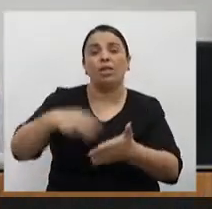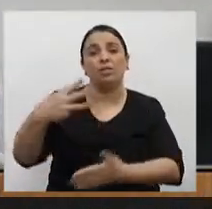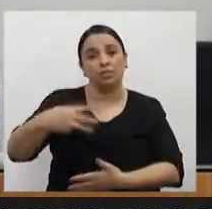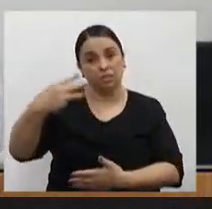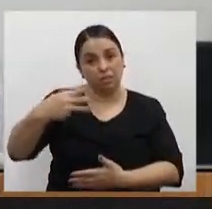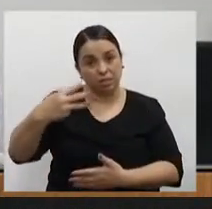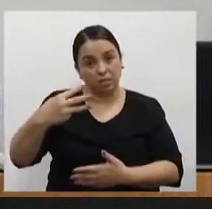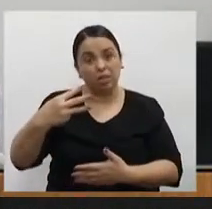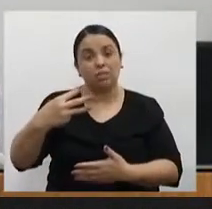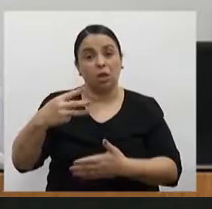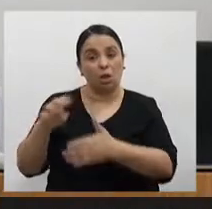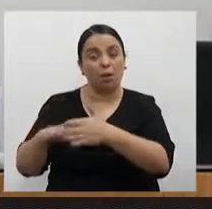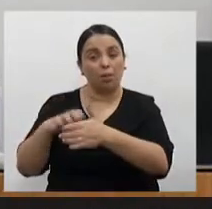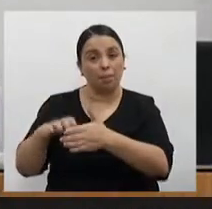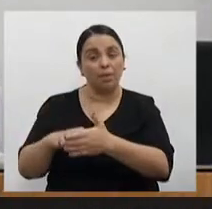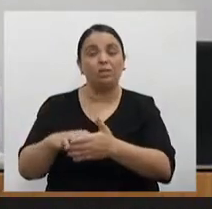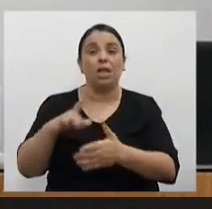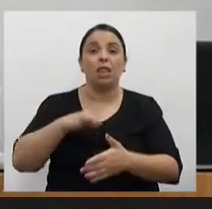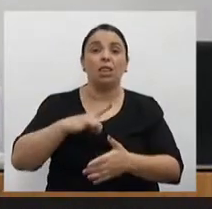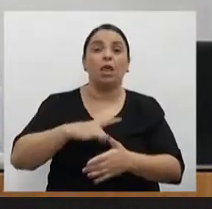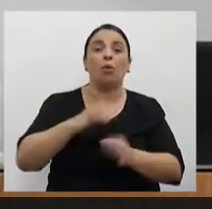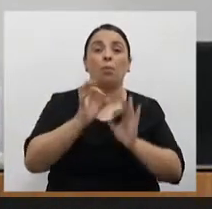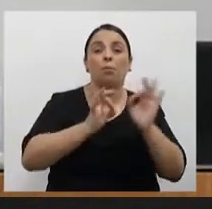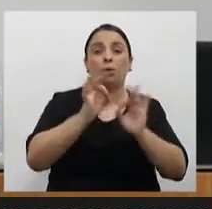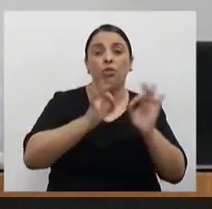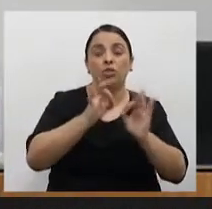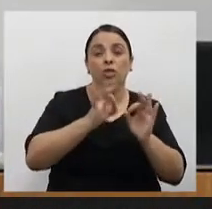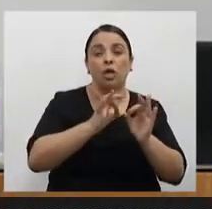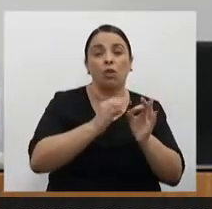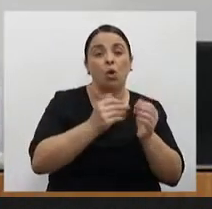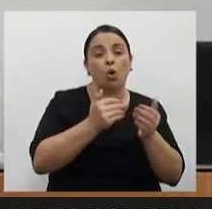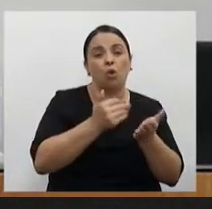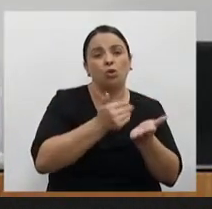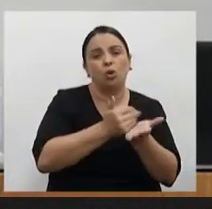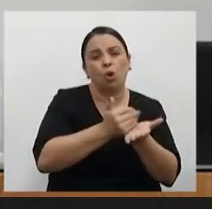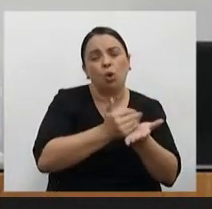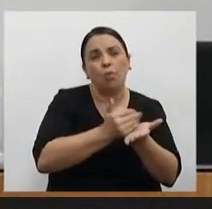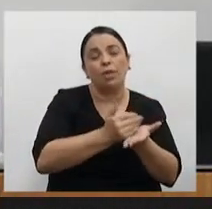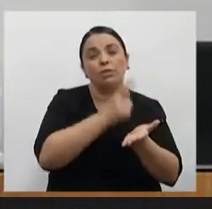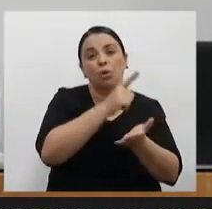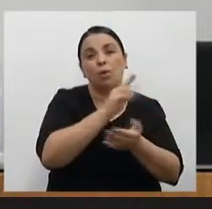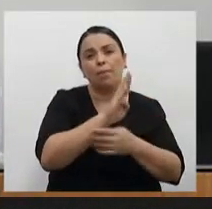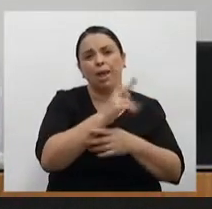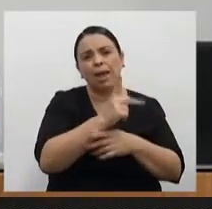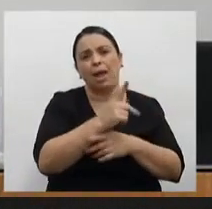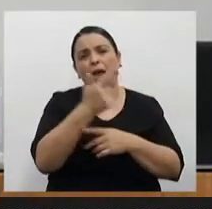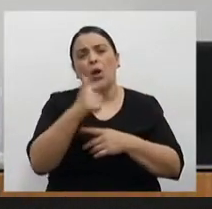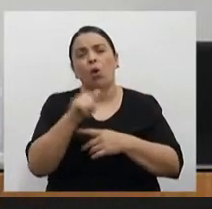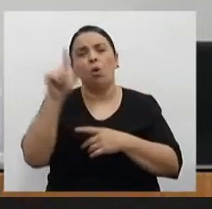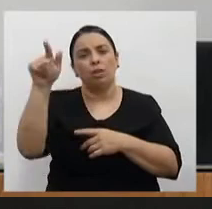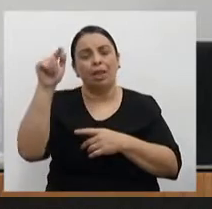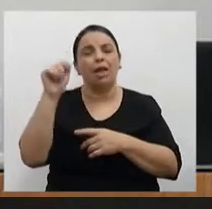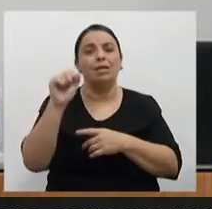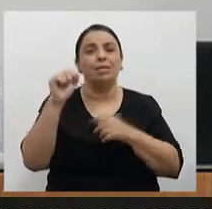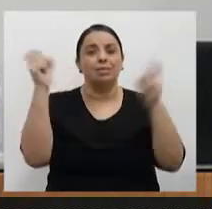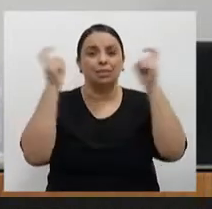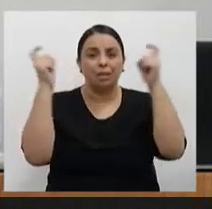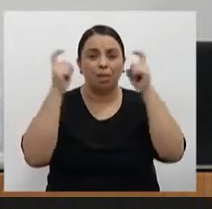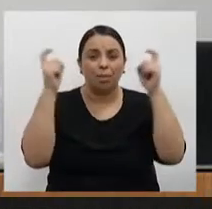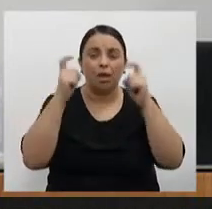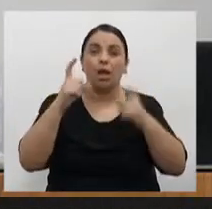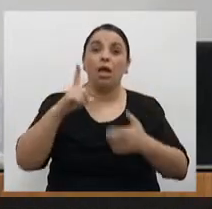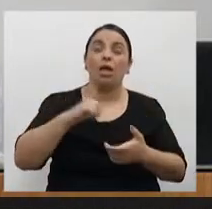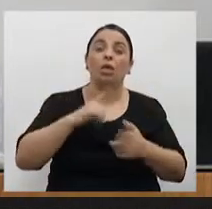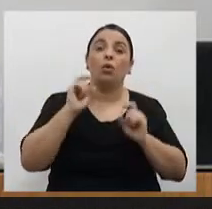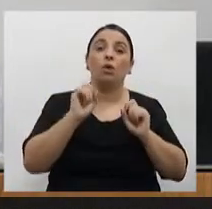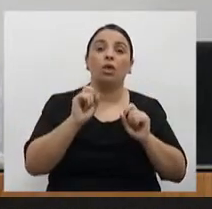um projeto piloto, né, de 3 escolas, 2 em Belo Horizonte e 1 em Sabará, que vai ser aí dado à gestão de